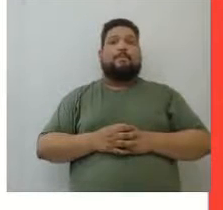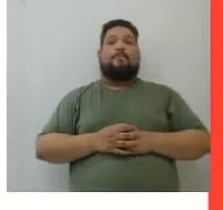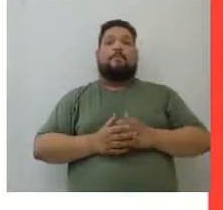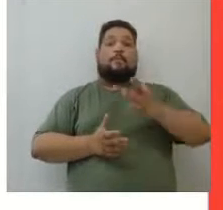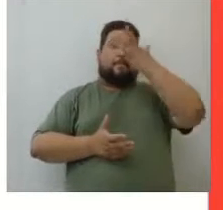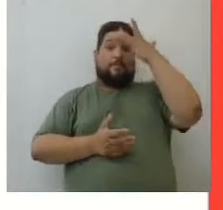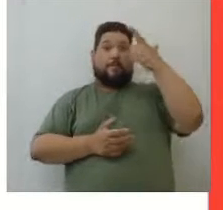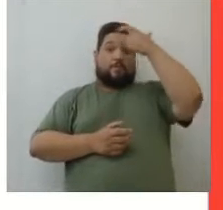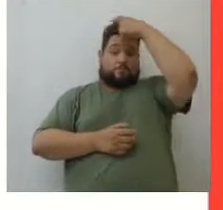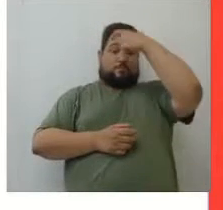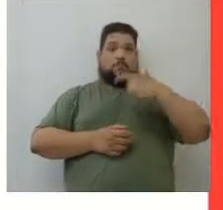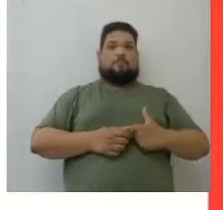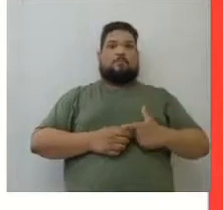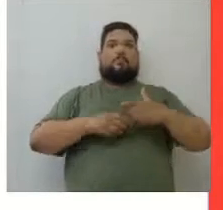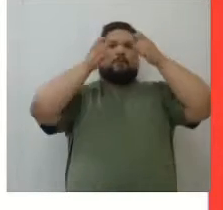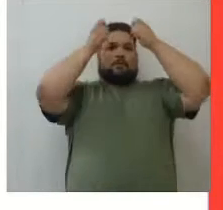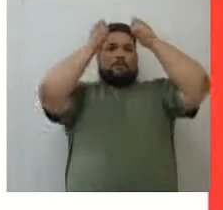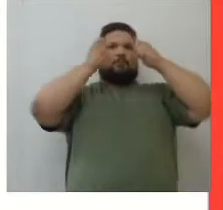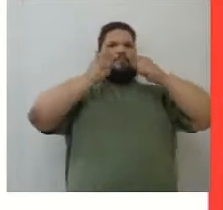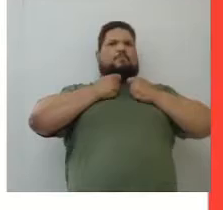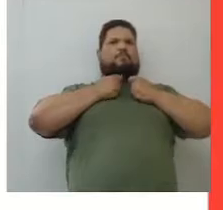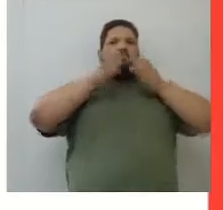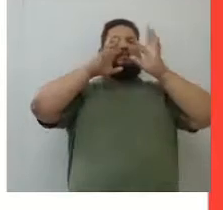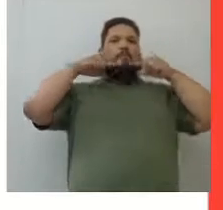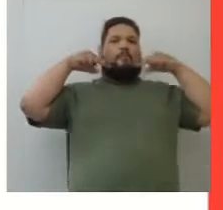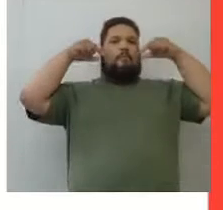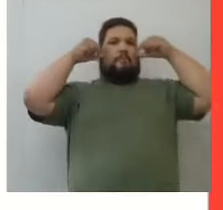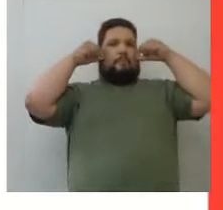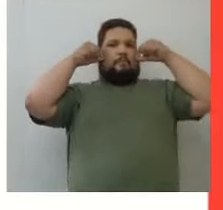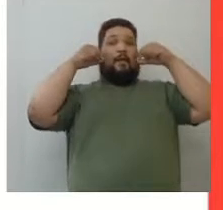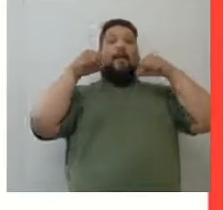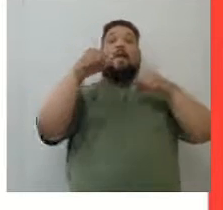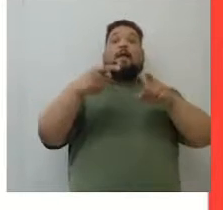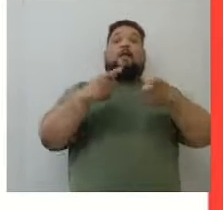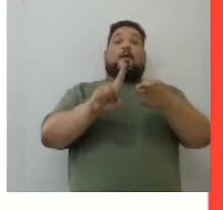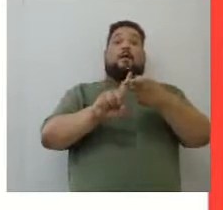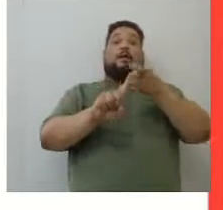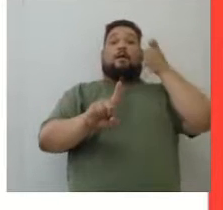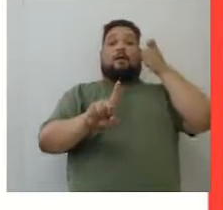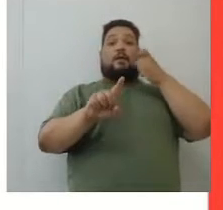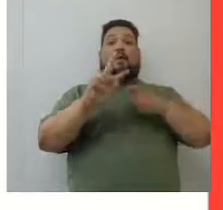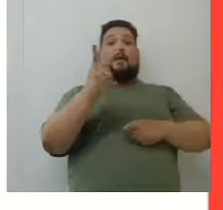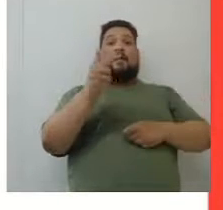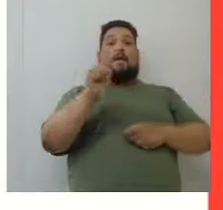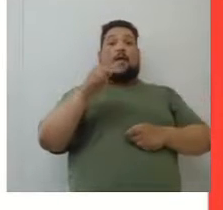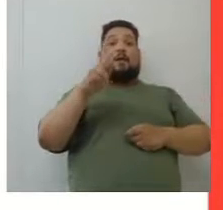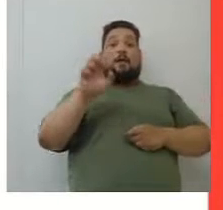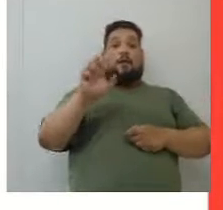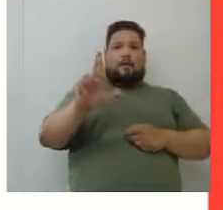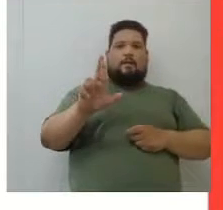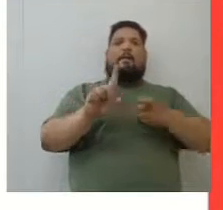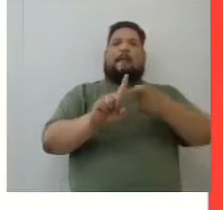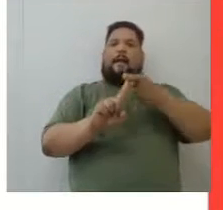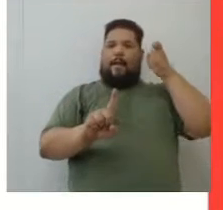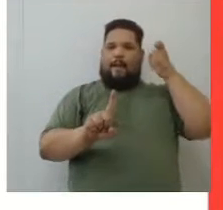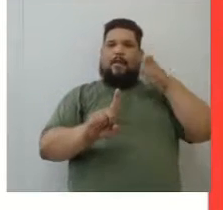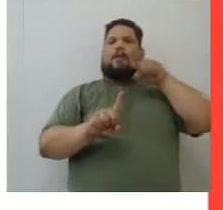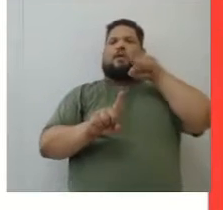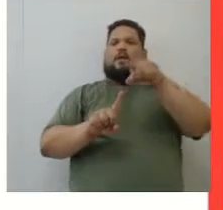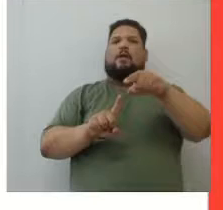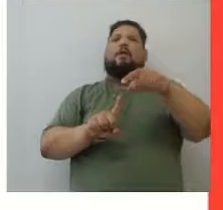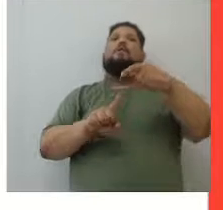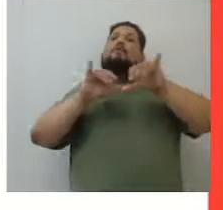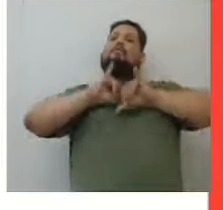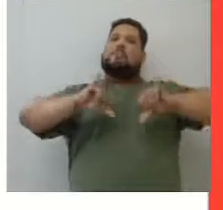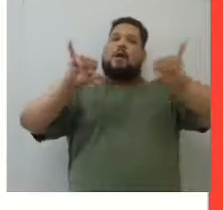com a máscara começou a divulgar, tá? Um hacker começou a divulgar lá as informações, e ele começou a ser